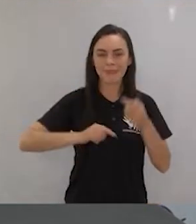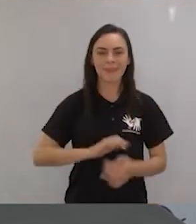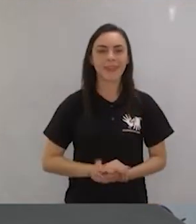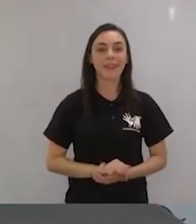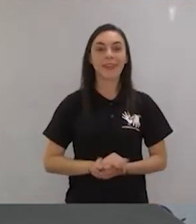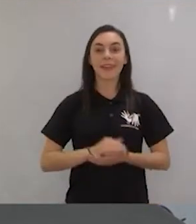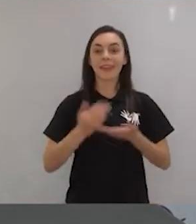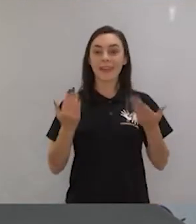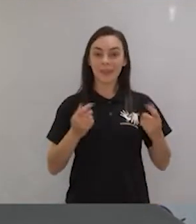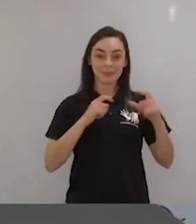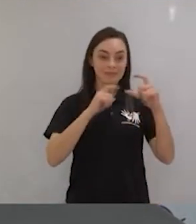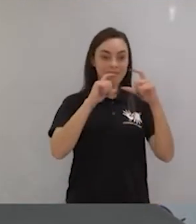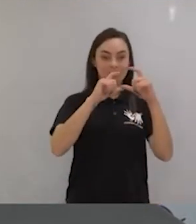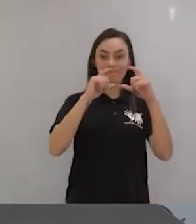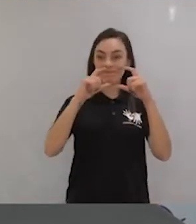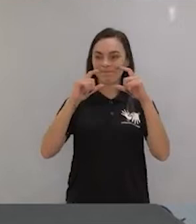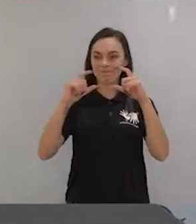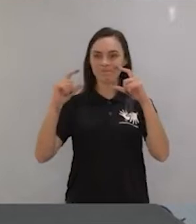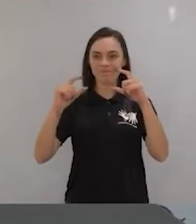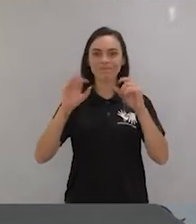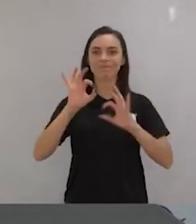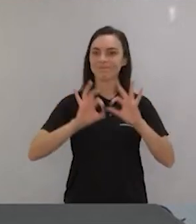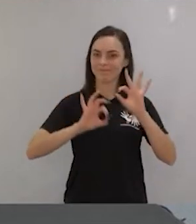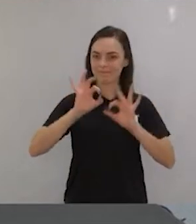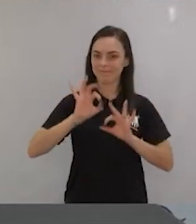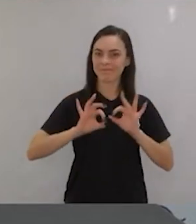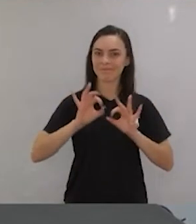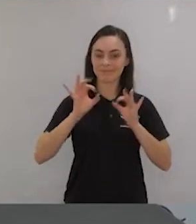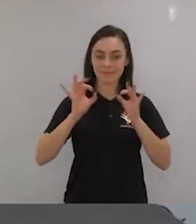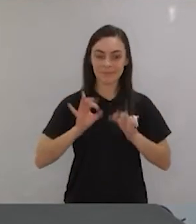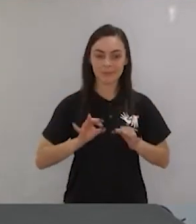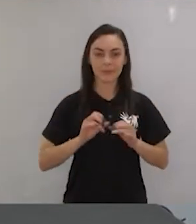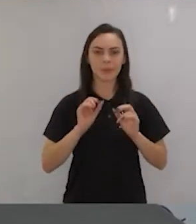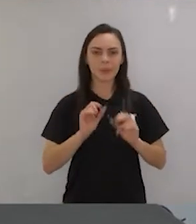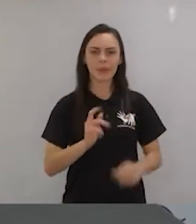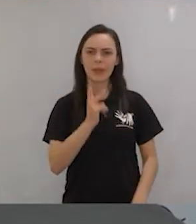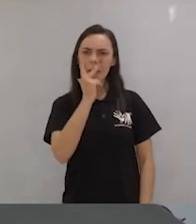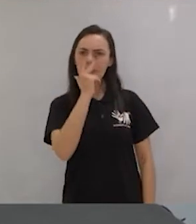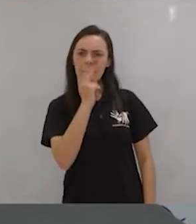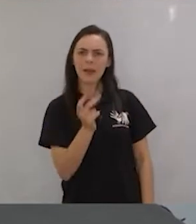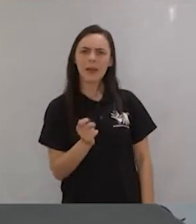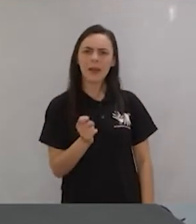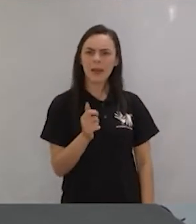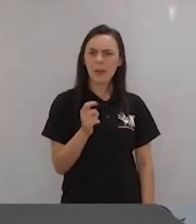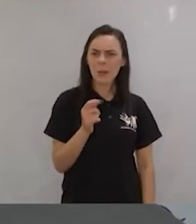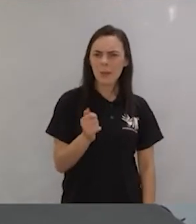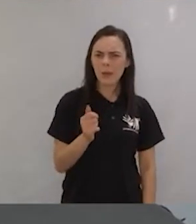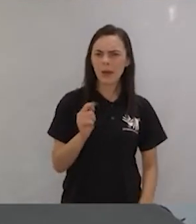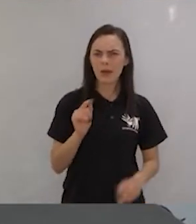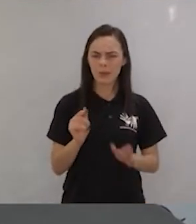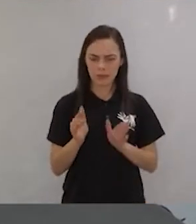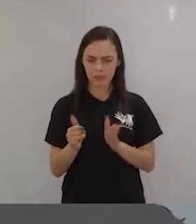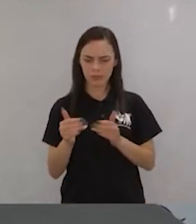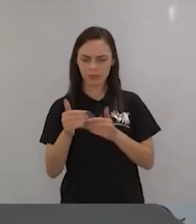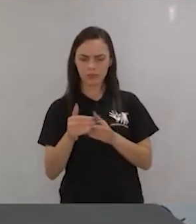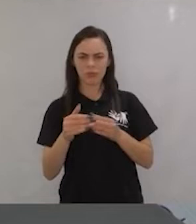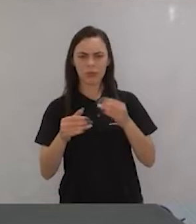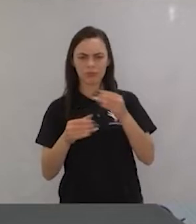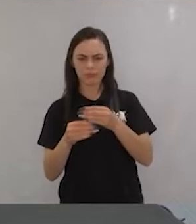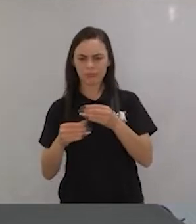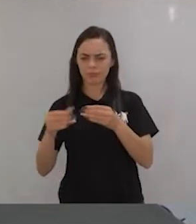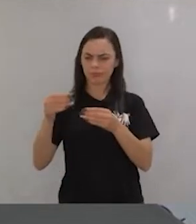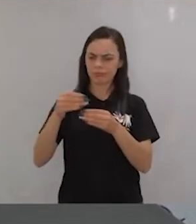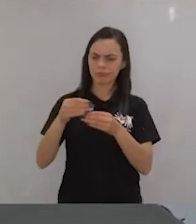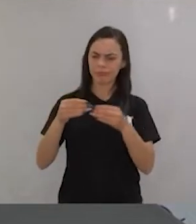A Tirinha. E é exatamente como a gente montou. Pode parecer pouco, mas de tijolinho